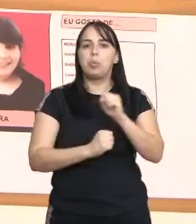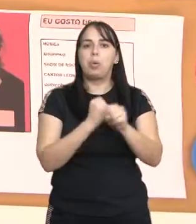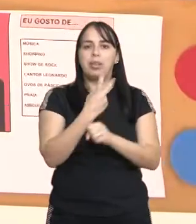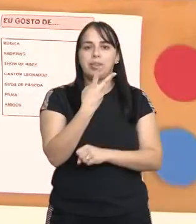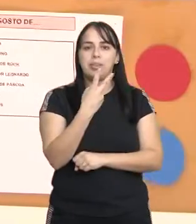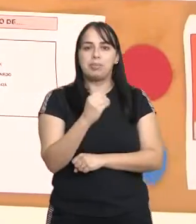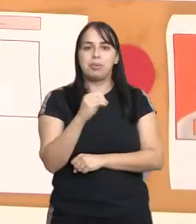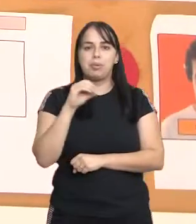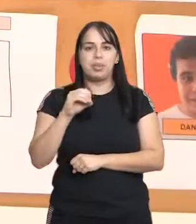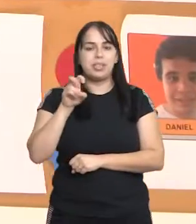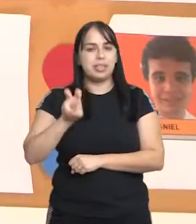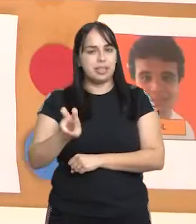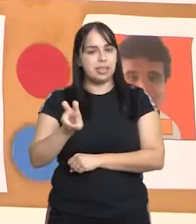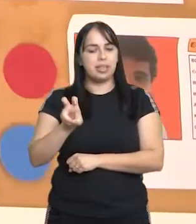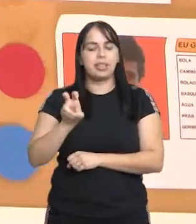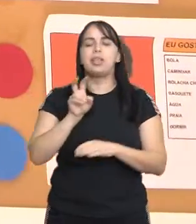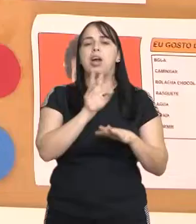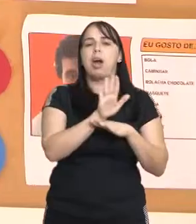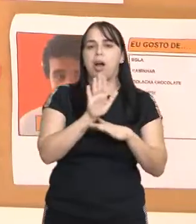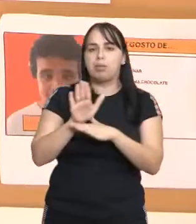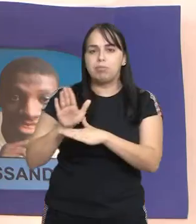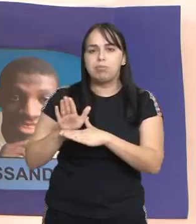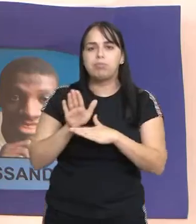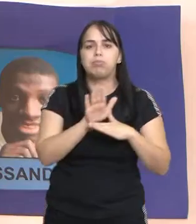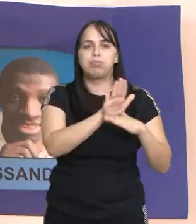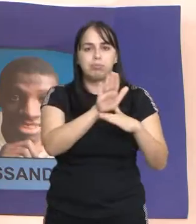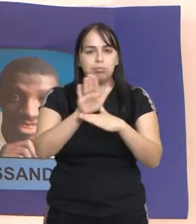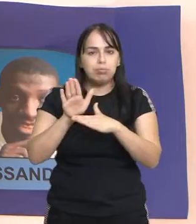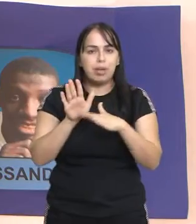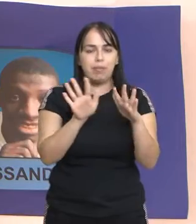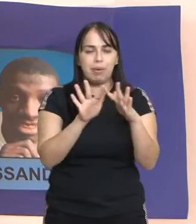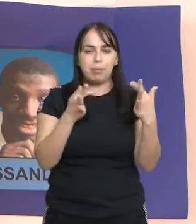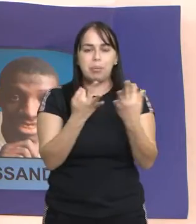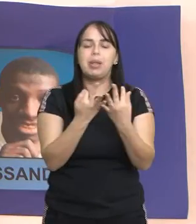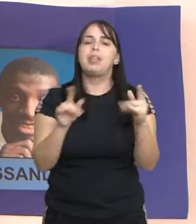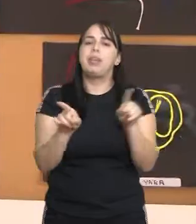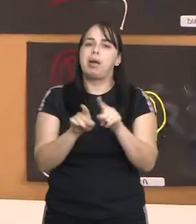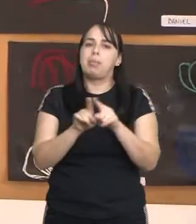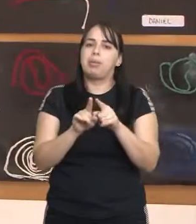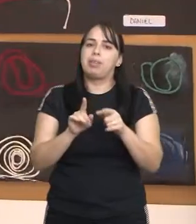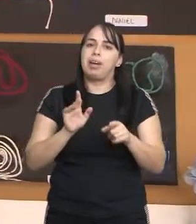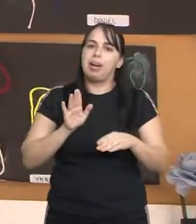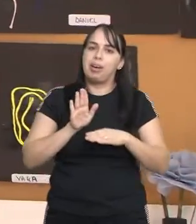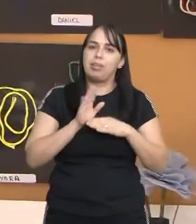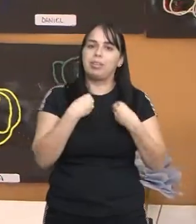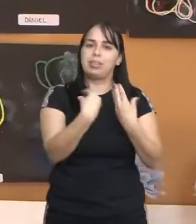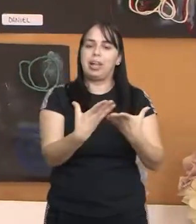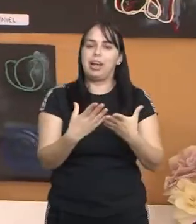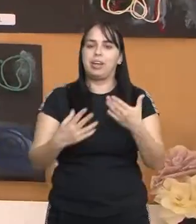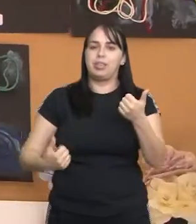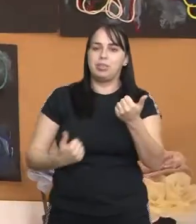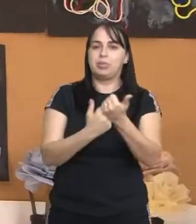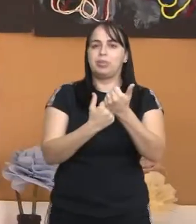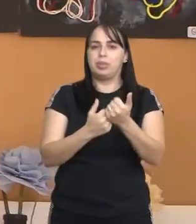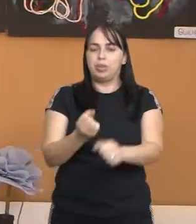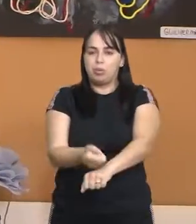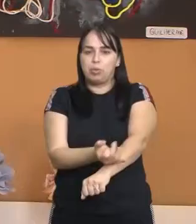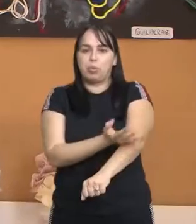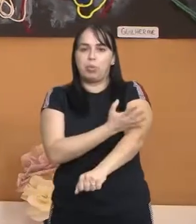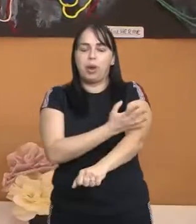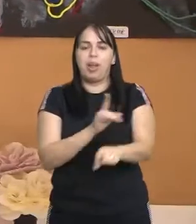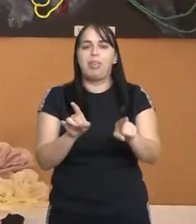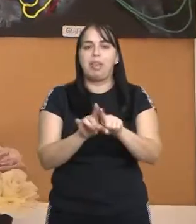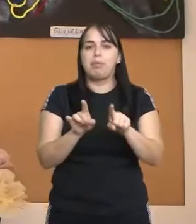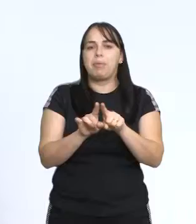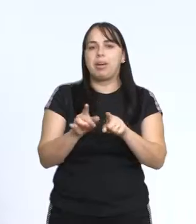entidade atua na assistência de pessoas com transtorno e oferece auxílio social, cultural e emocional aos assistidos